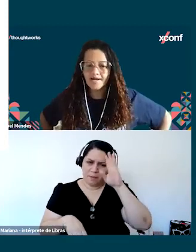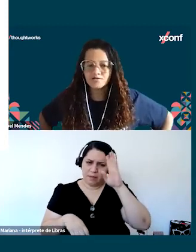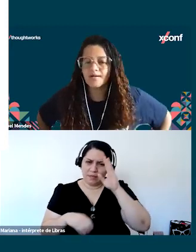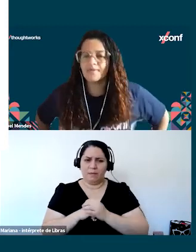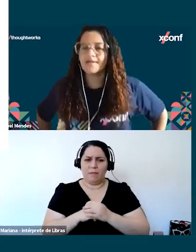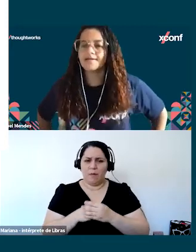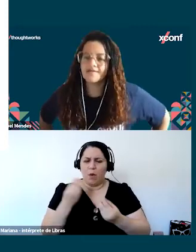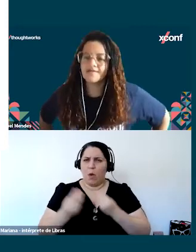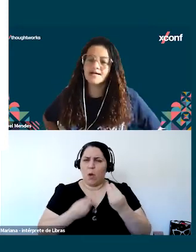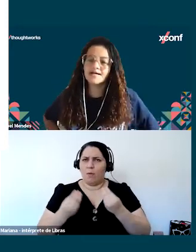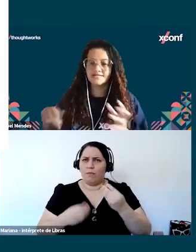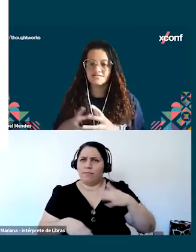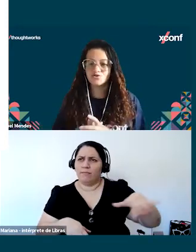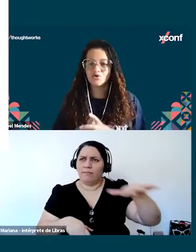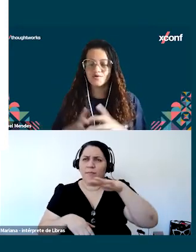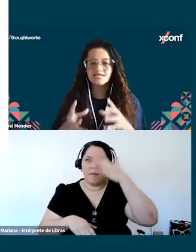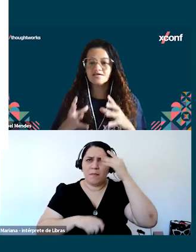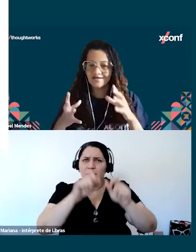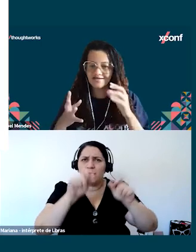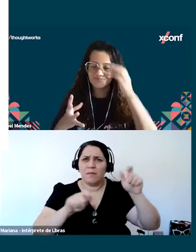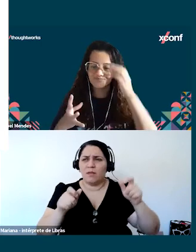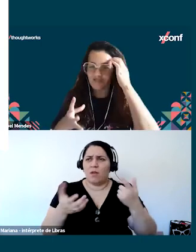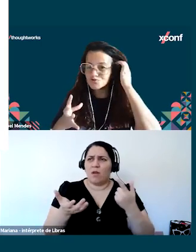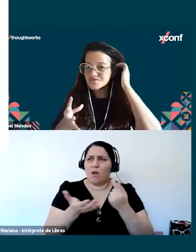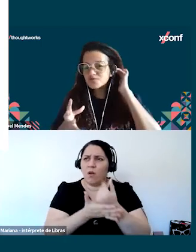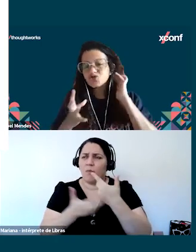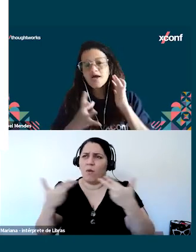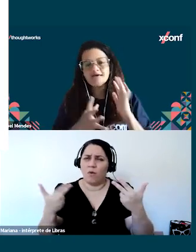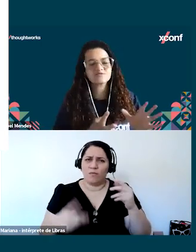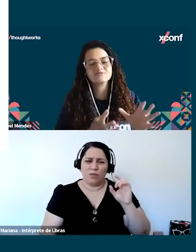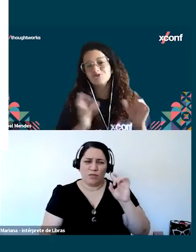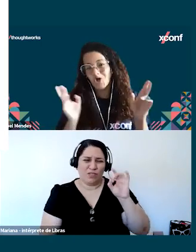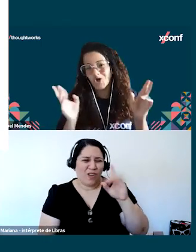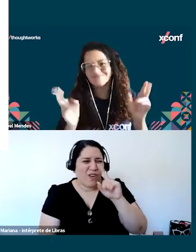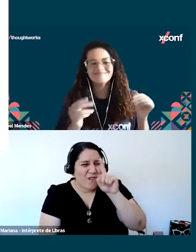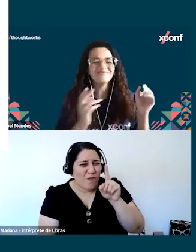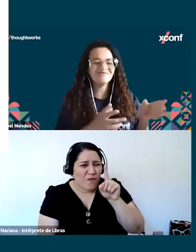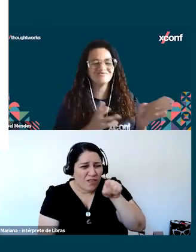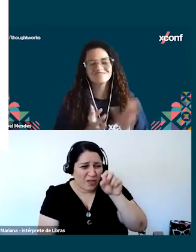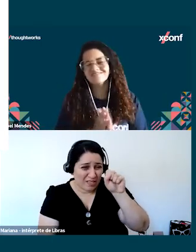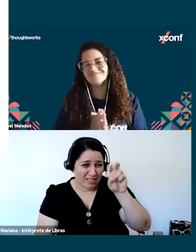pensar no impacto da marca dessas pessoas, ela não são só essas